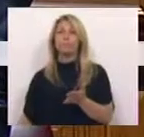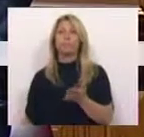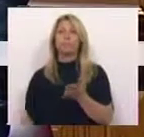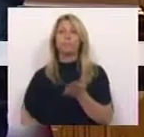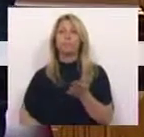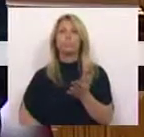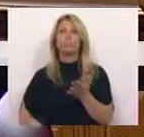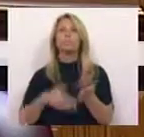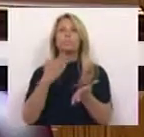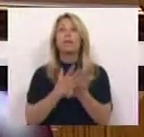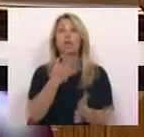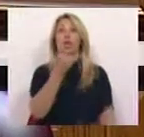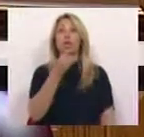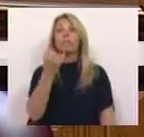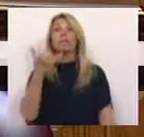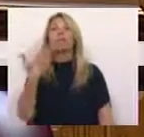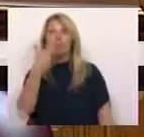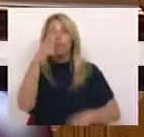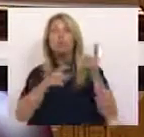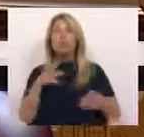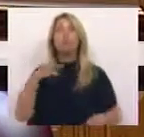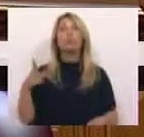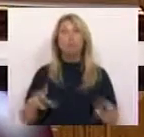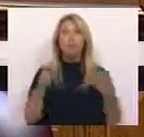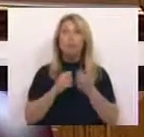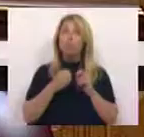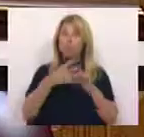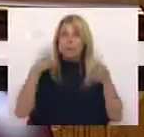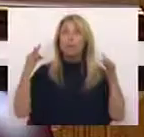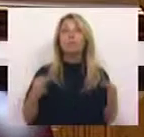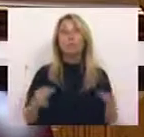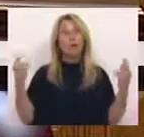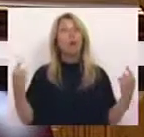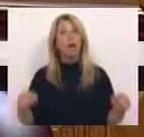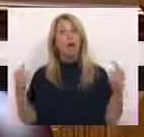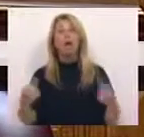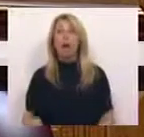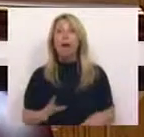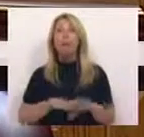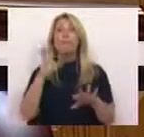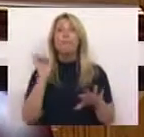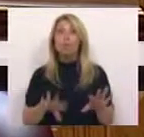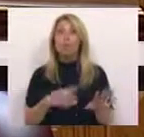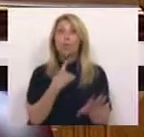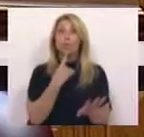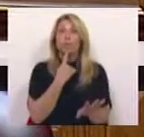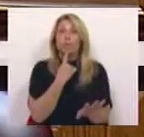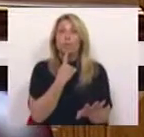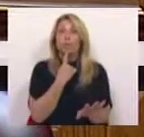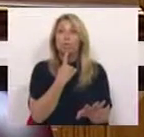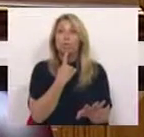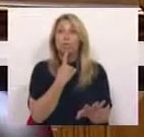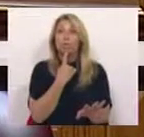2021 os portugueses vão ter um problema sério às costas que se prende com os